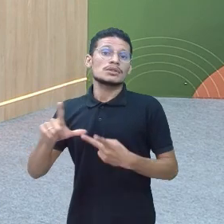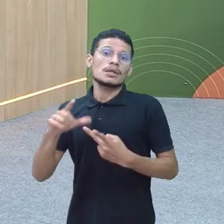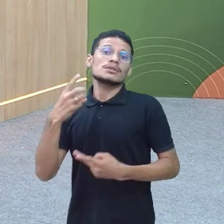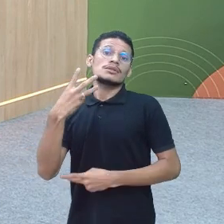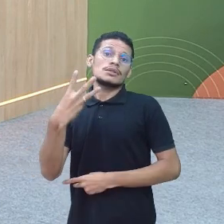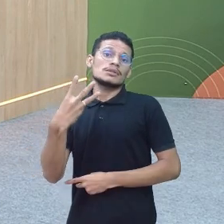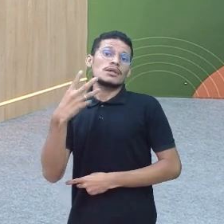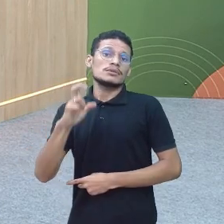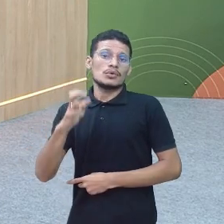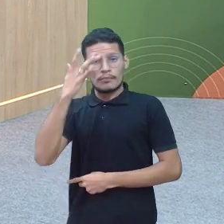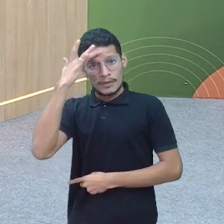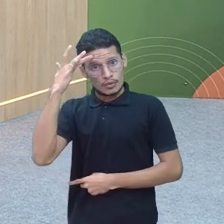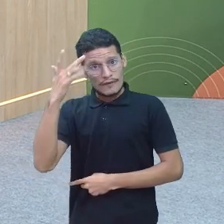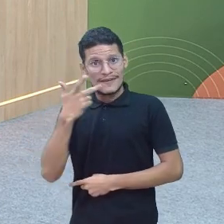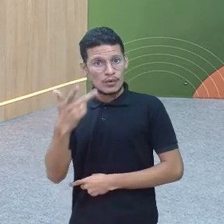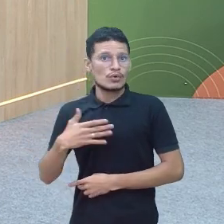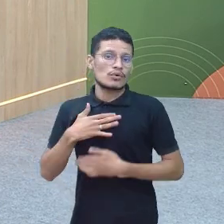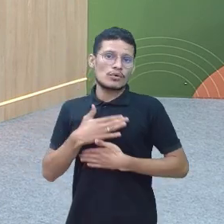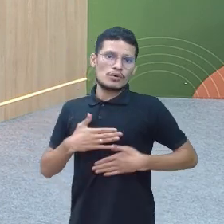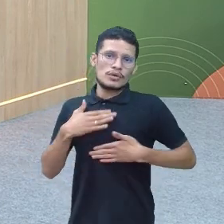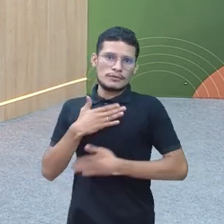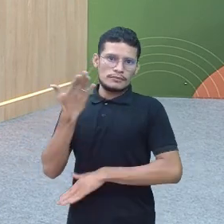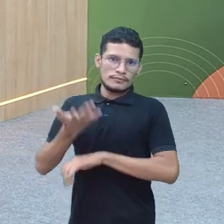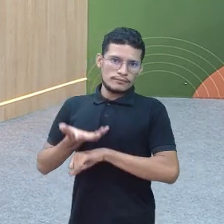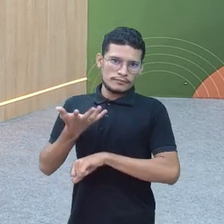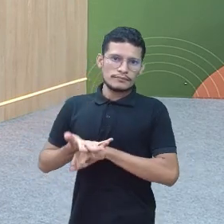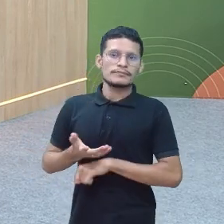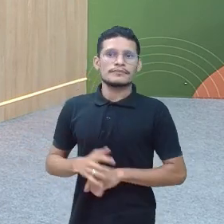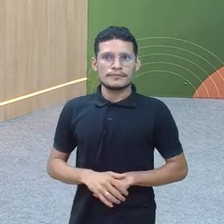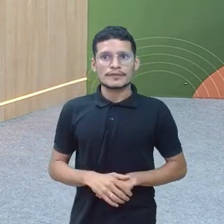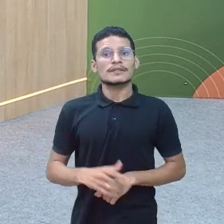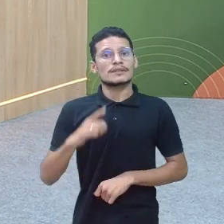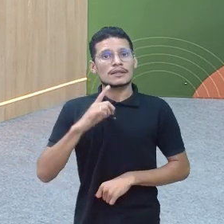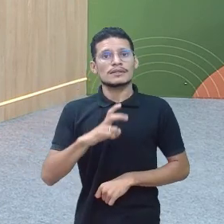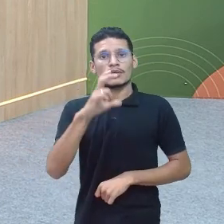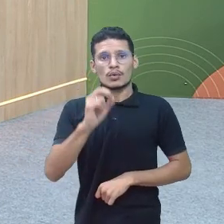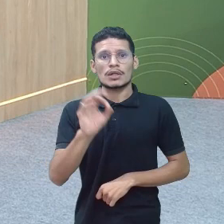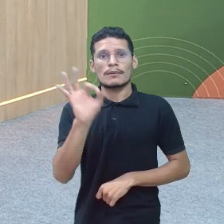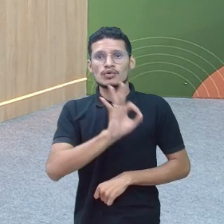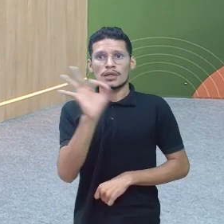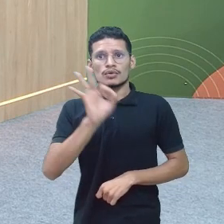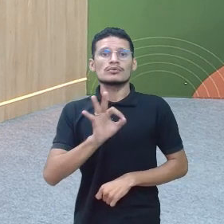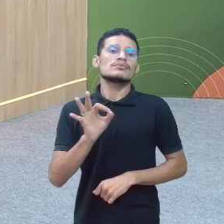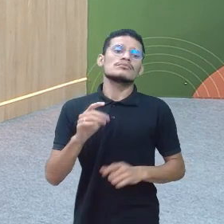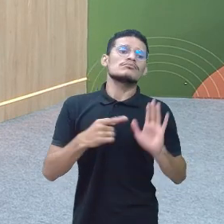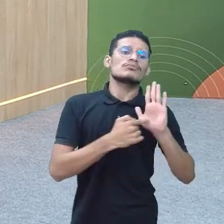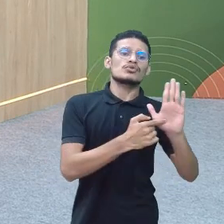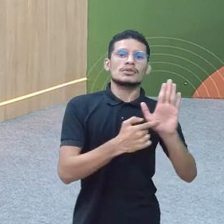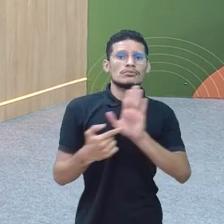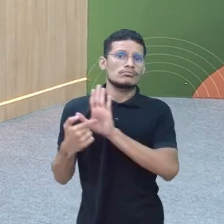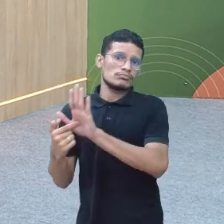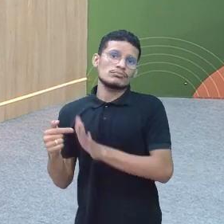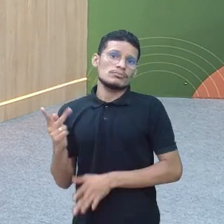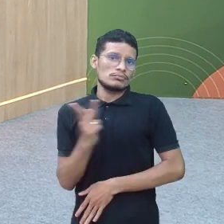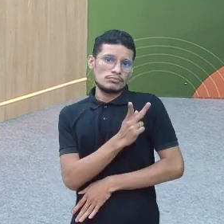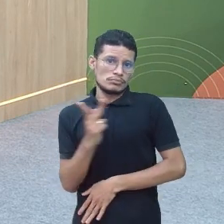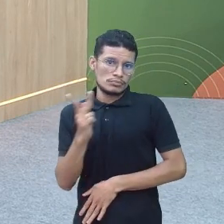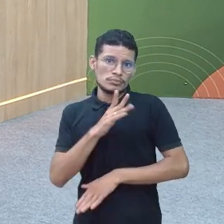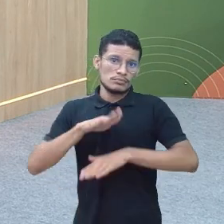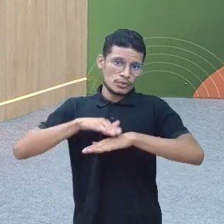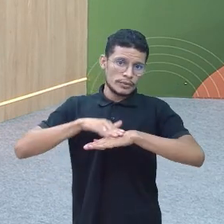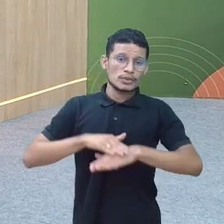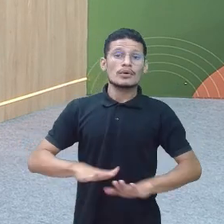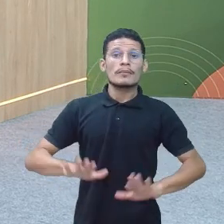35 disseram que gostava dessa disciplina. Então, a gente tem 50% representando as 2 situações, só que